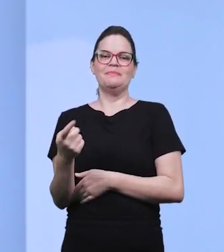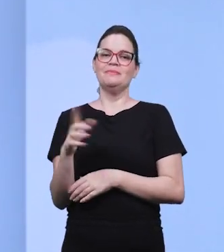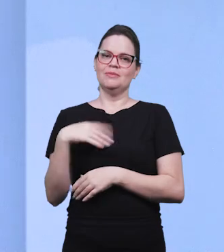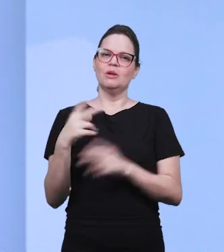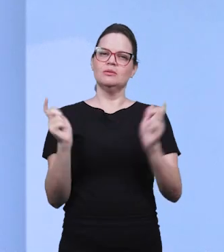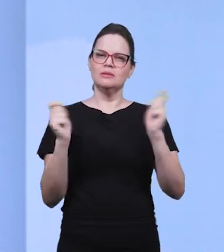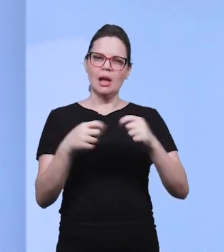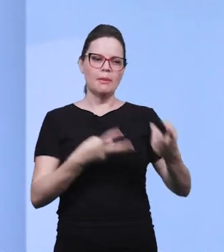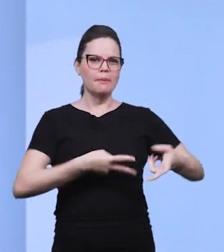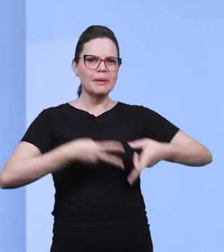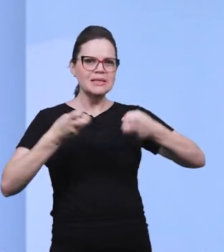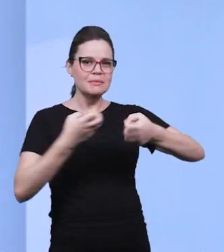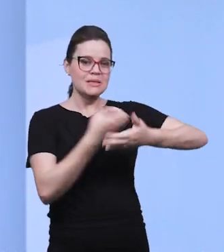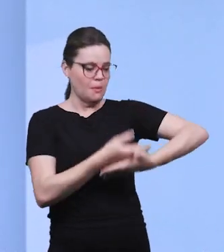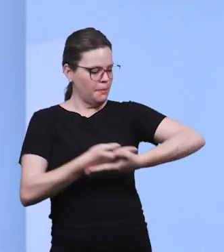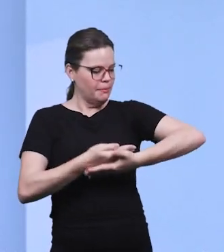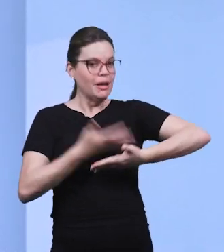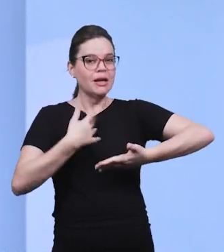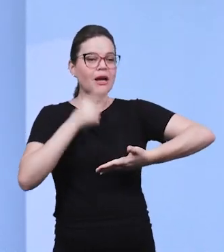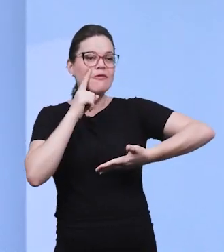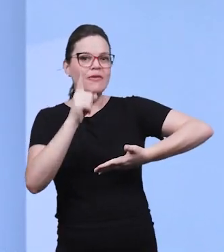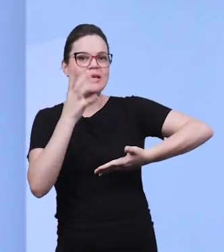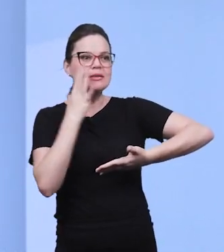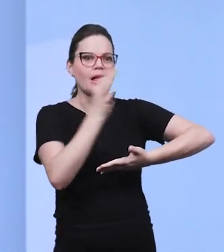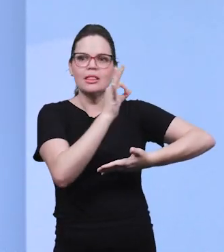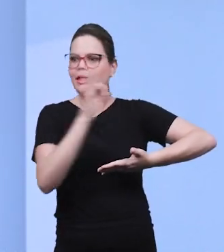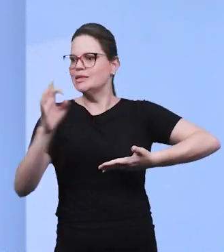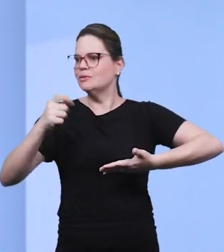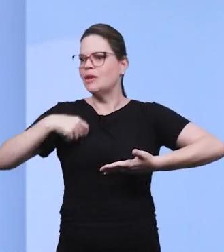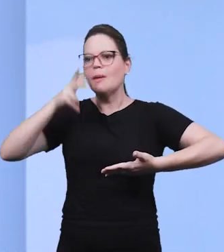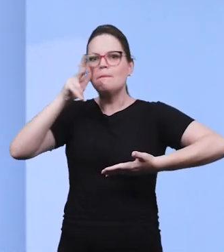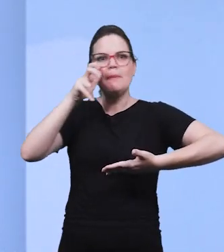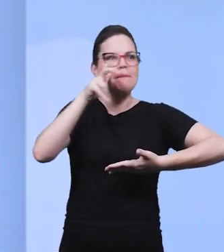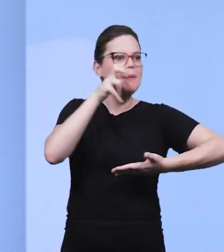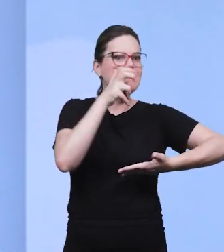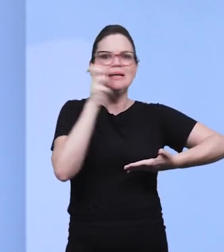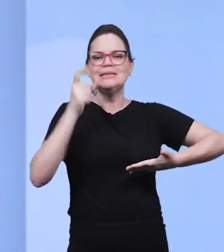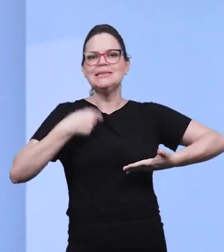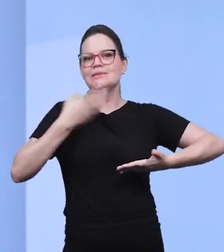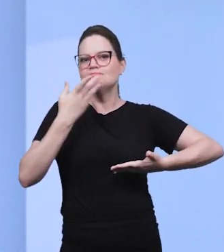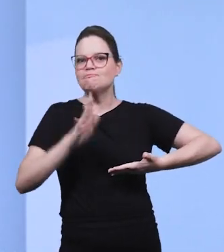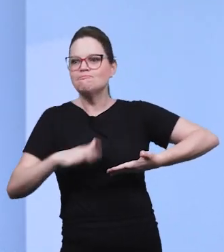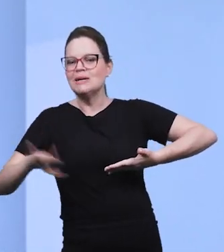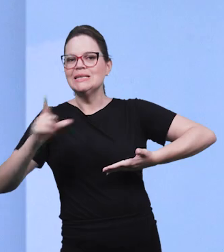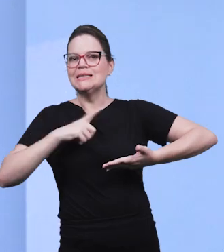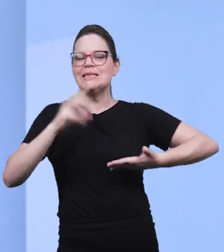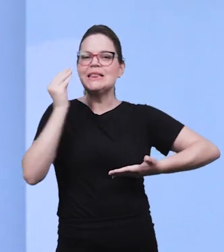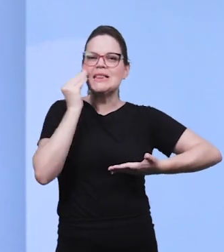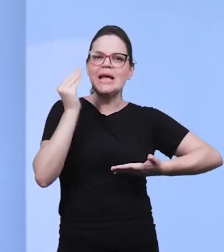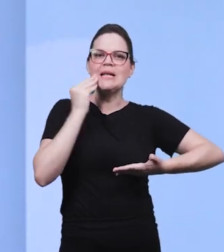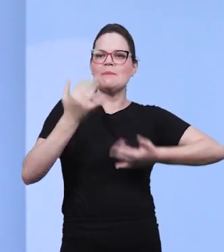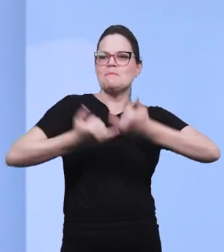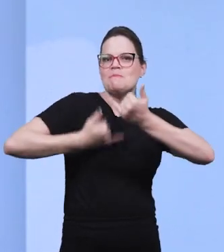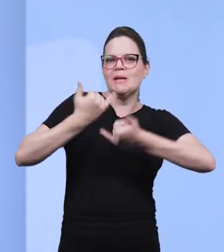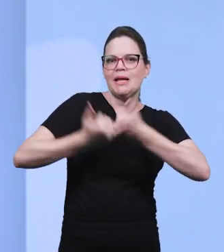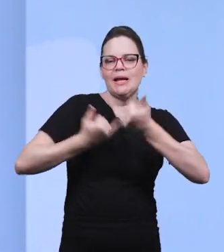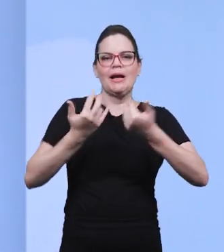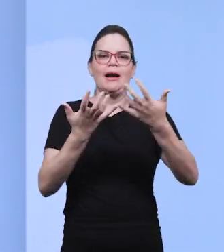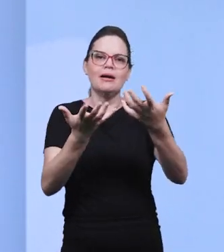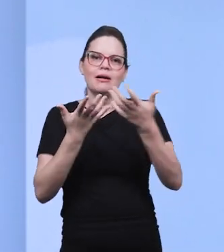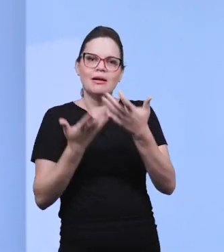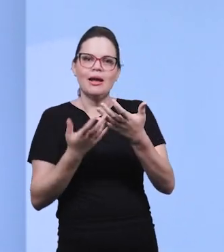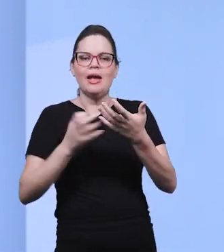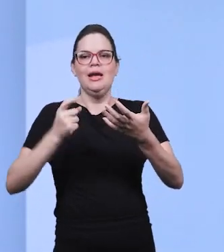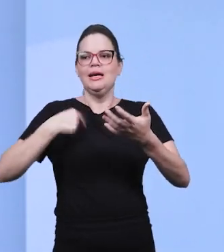percebendo se tem esse interesse, se chama a atenção, se fica observando outras crianças, se tenta interagir, né? Se quer